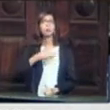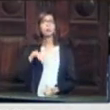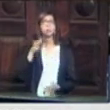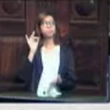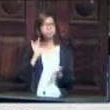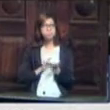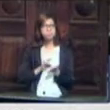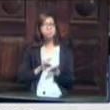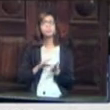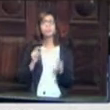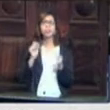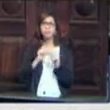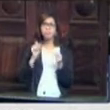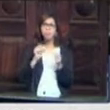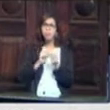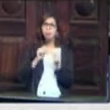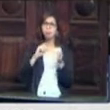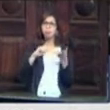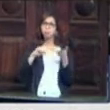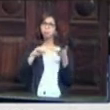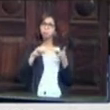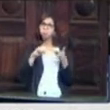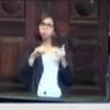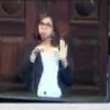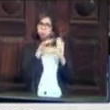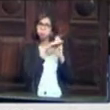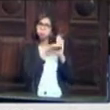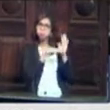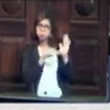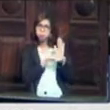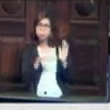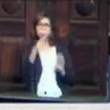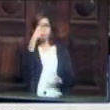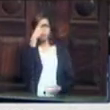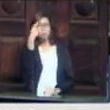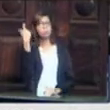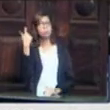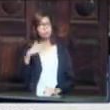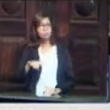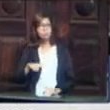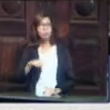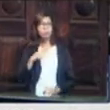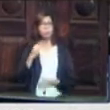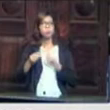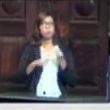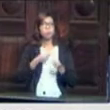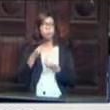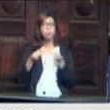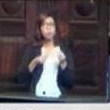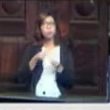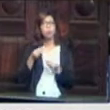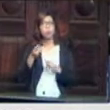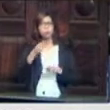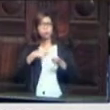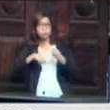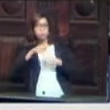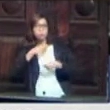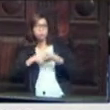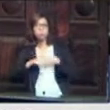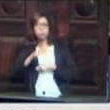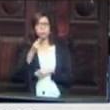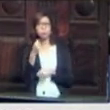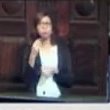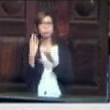sim, adotando medidas para repensar a questão econômica e financeira e a